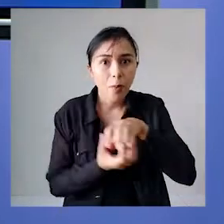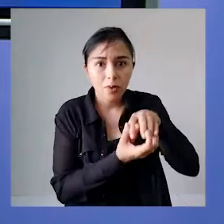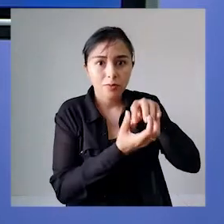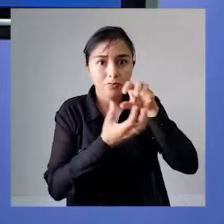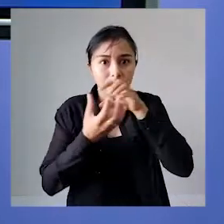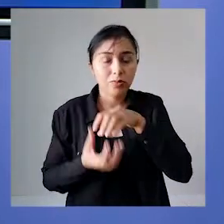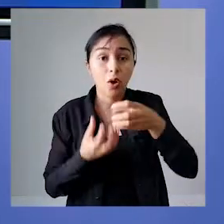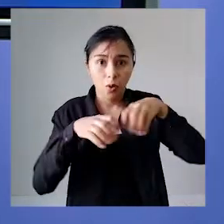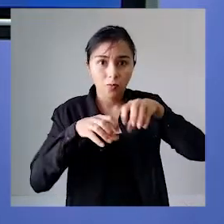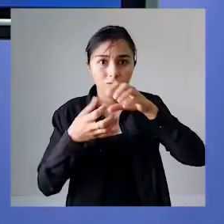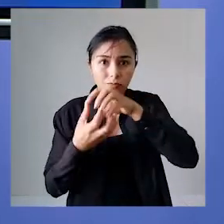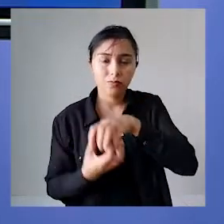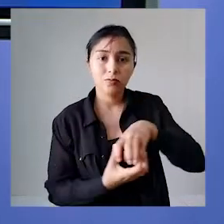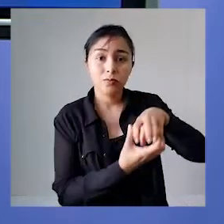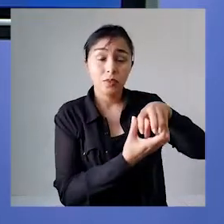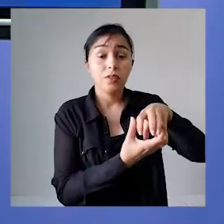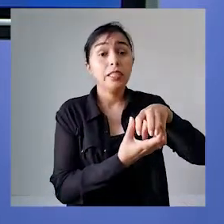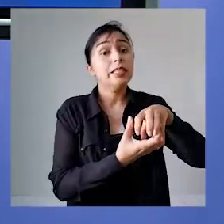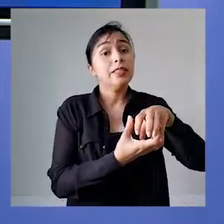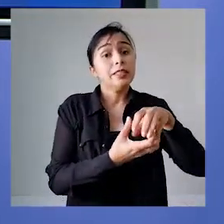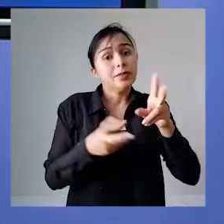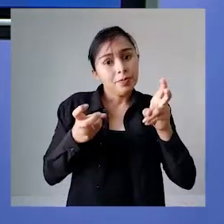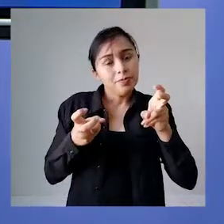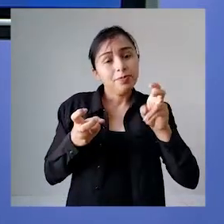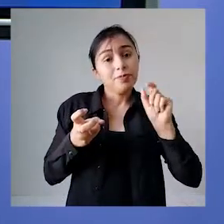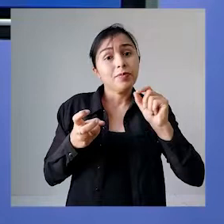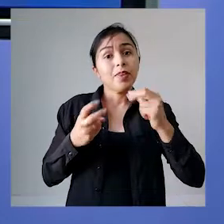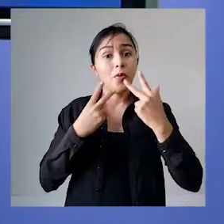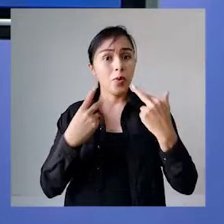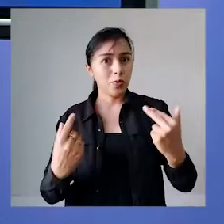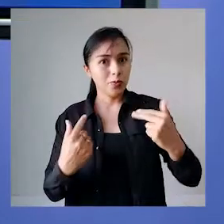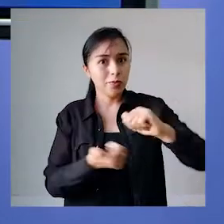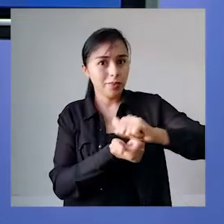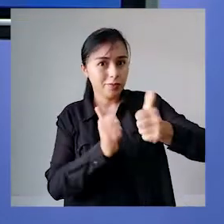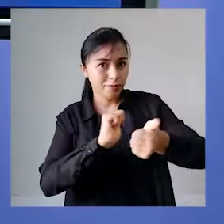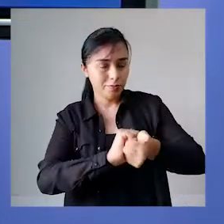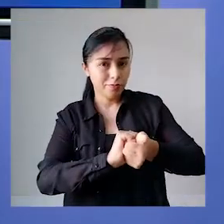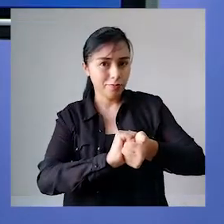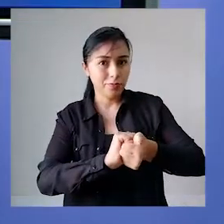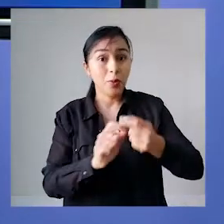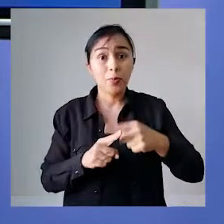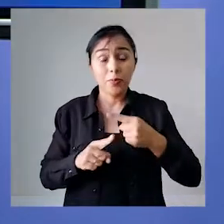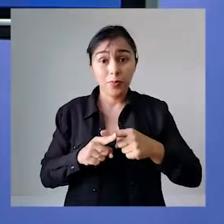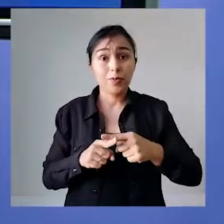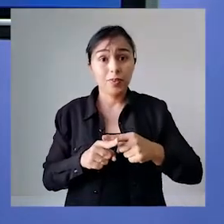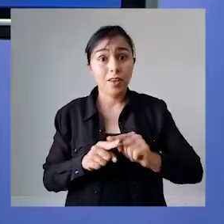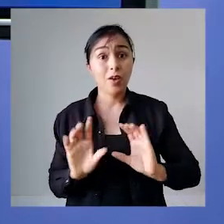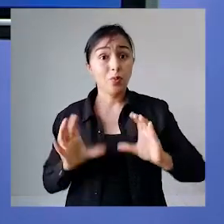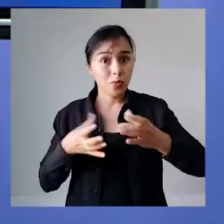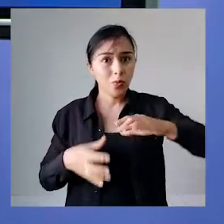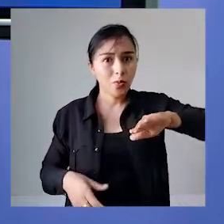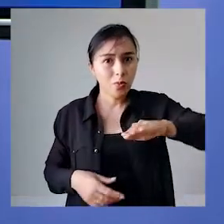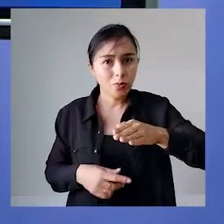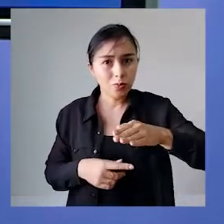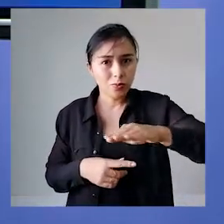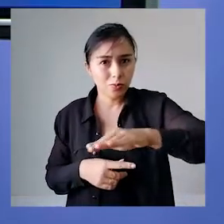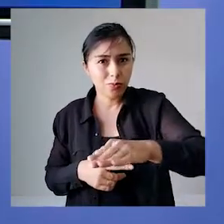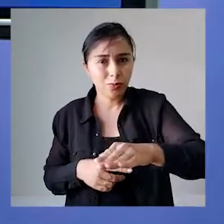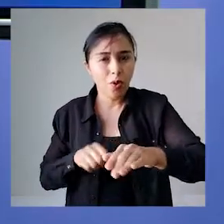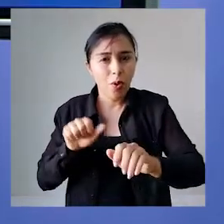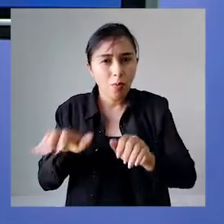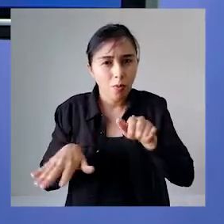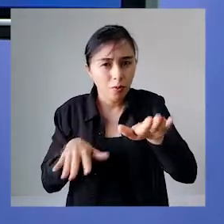aqui vai uma novidade evolutiva. Nos répteis, o ovo com a casca rígida protege